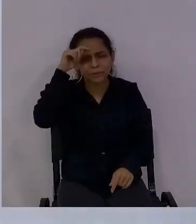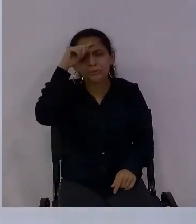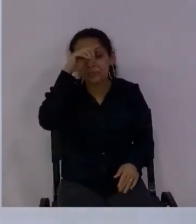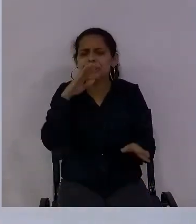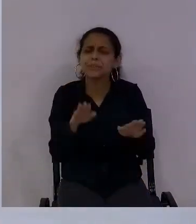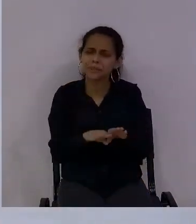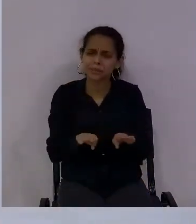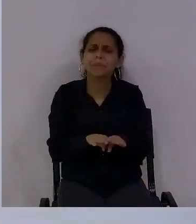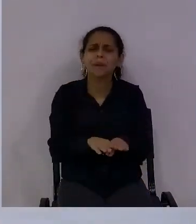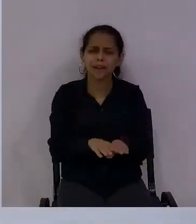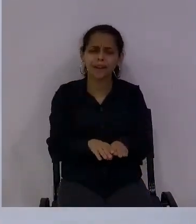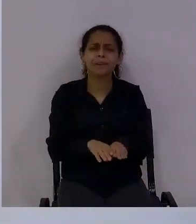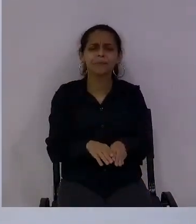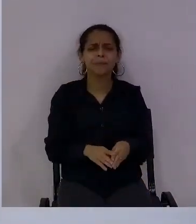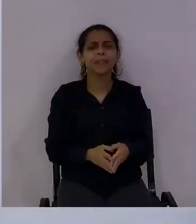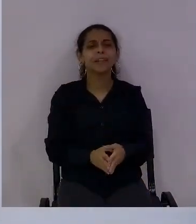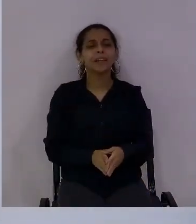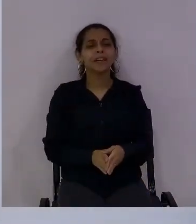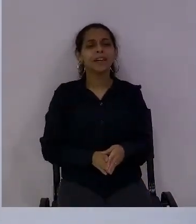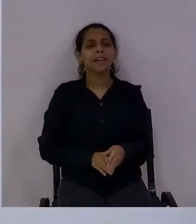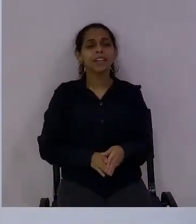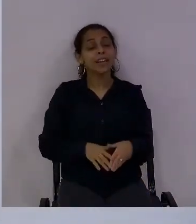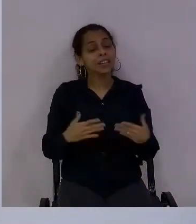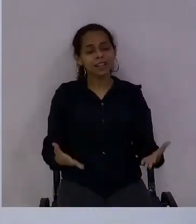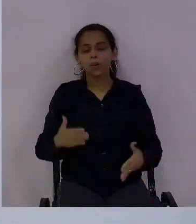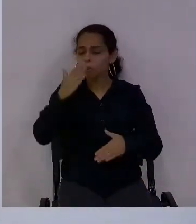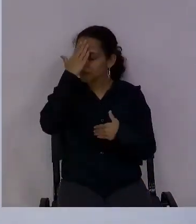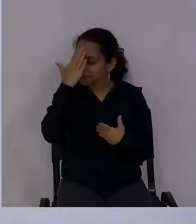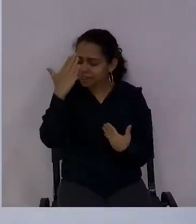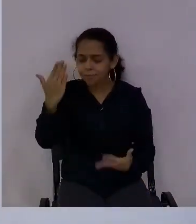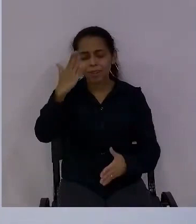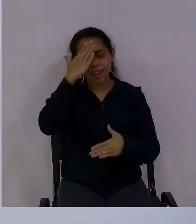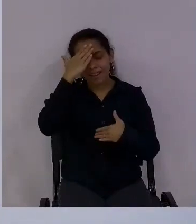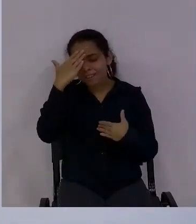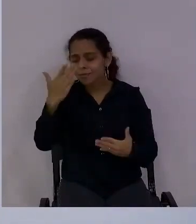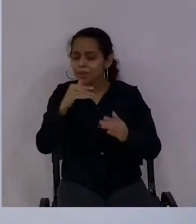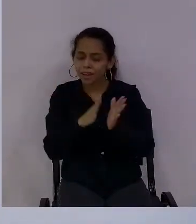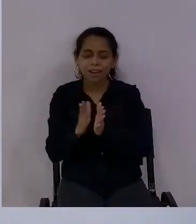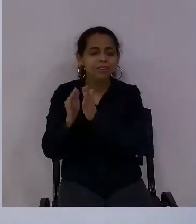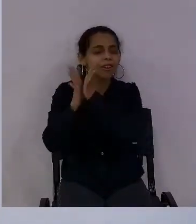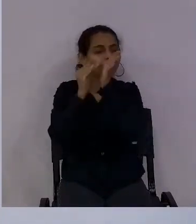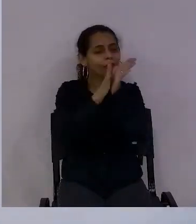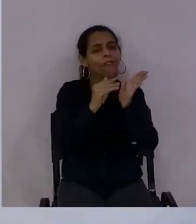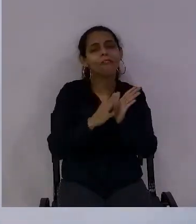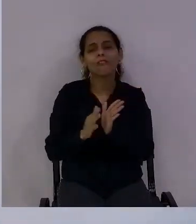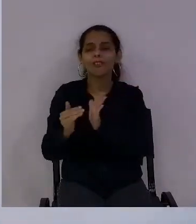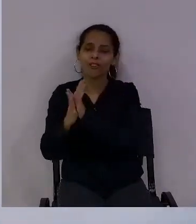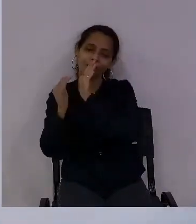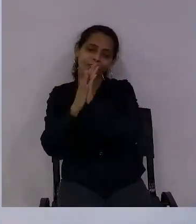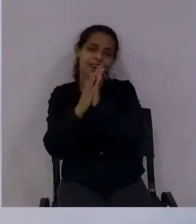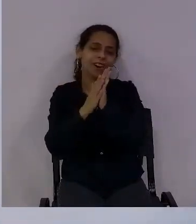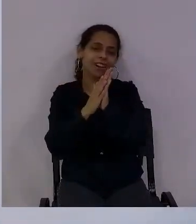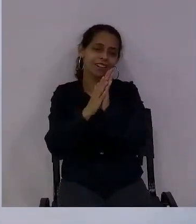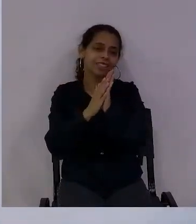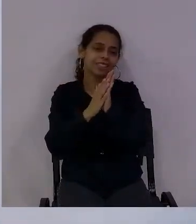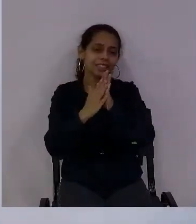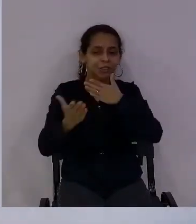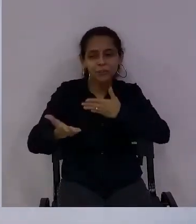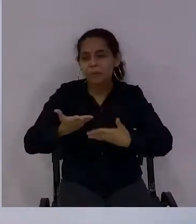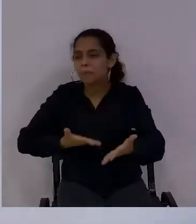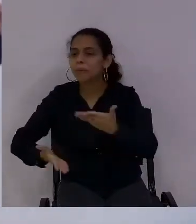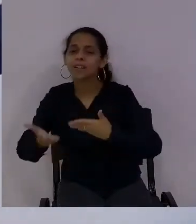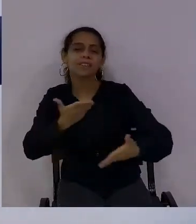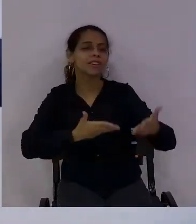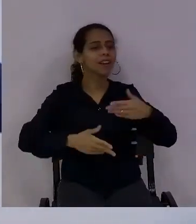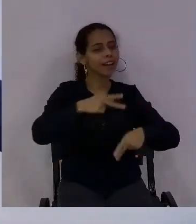imagine naquela realidade. Então, para agradecer, louvar a Deus, comunicar ao povo, à liderança religiosa de que